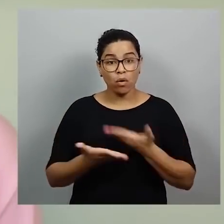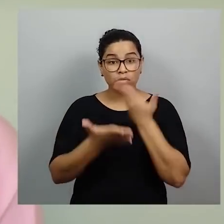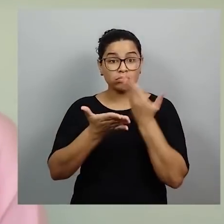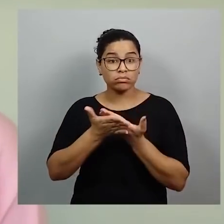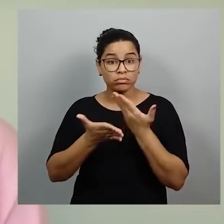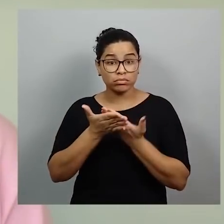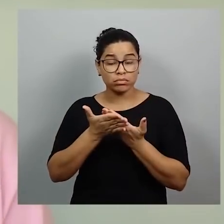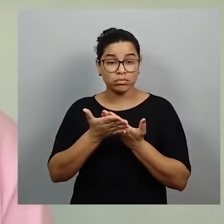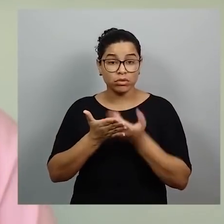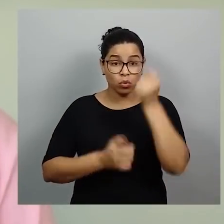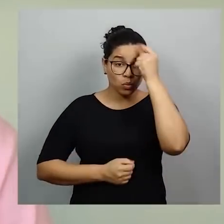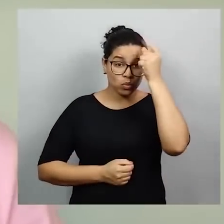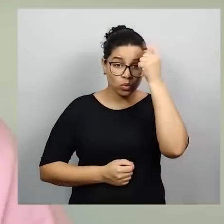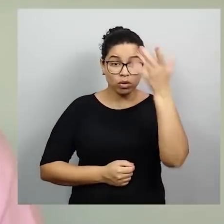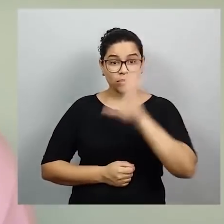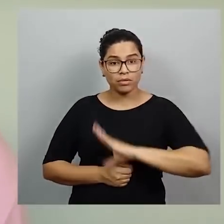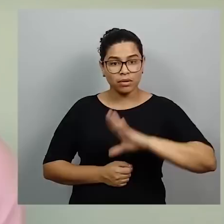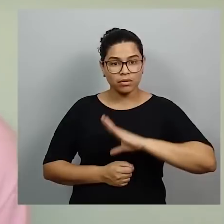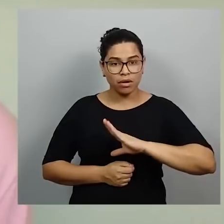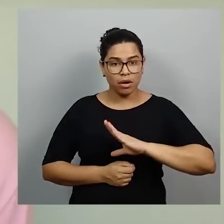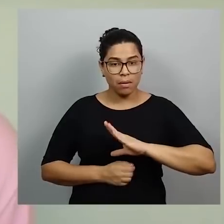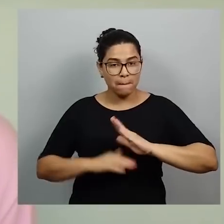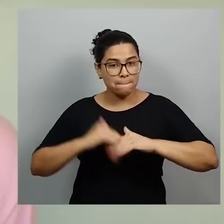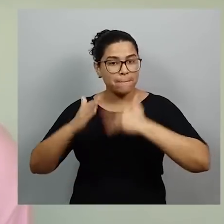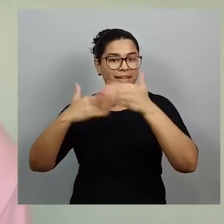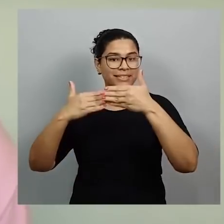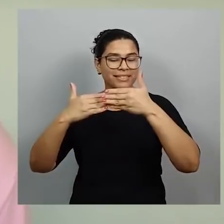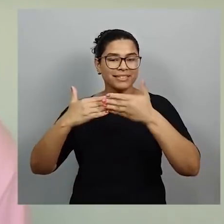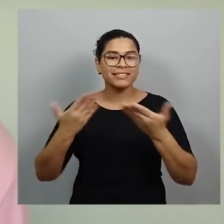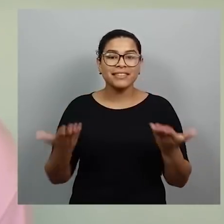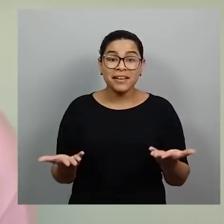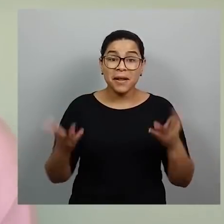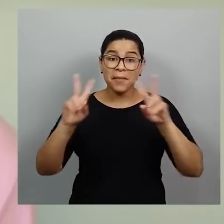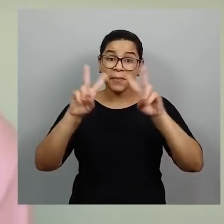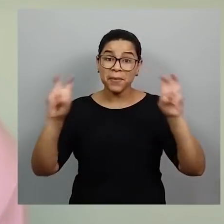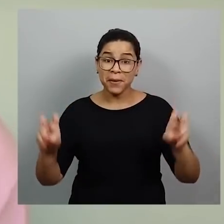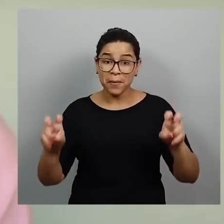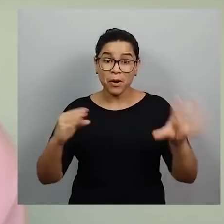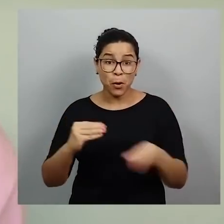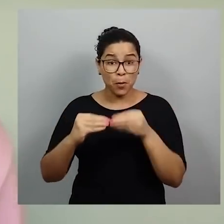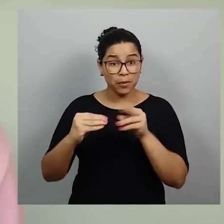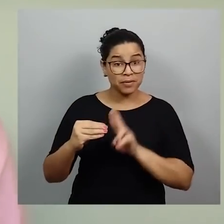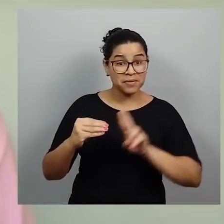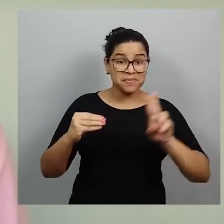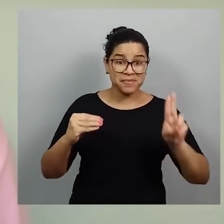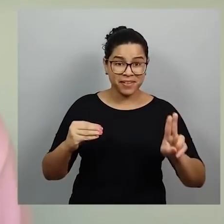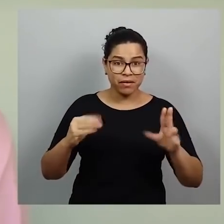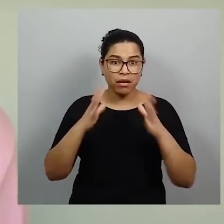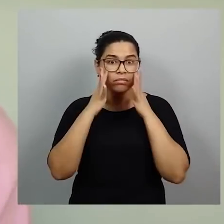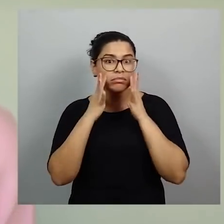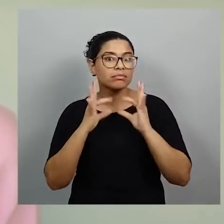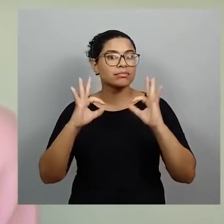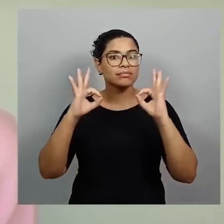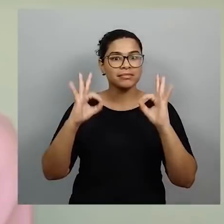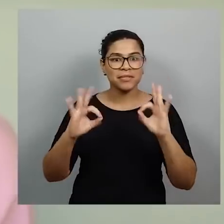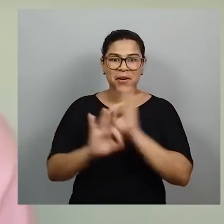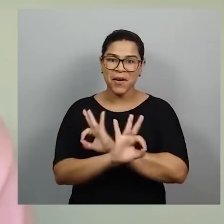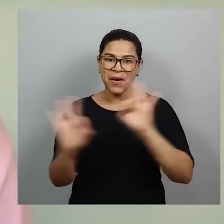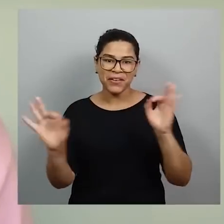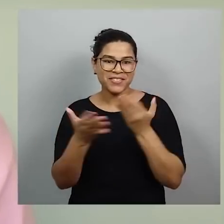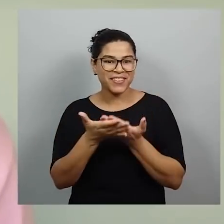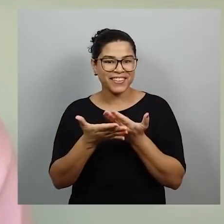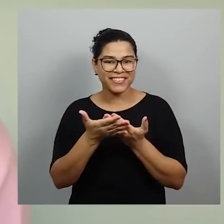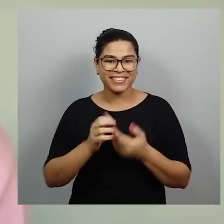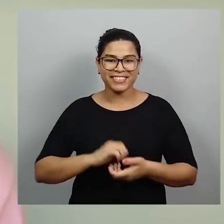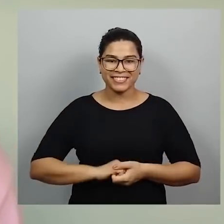Língua e Cultura Portuguesa, avançaremos mais e vamos aprender sobre complemento nominal. Prestem atenção